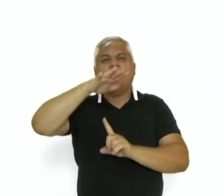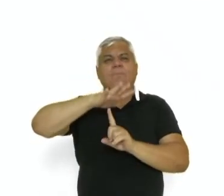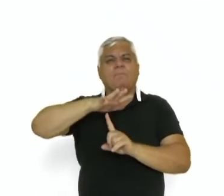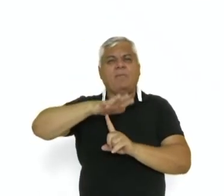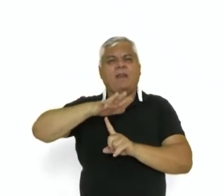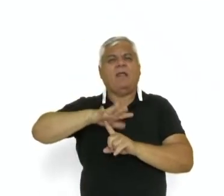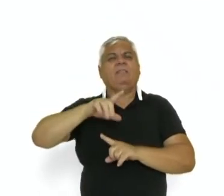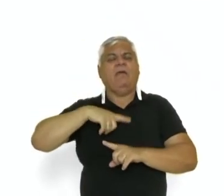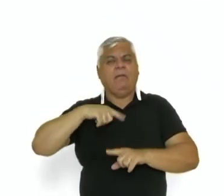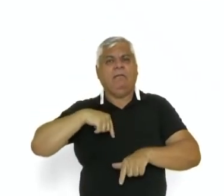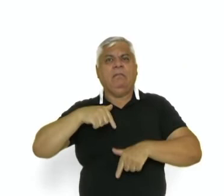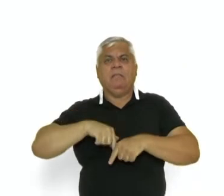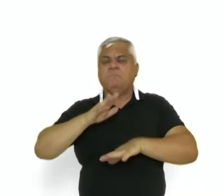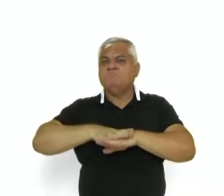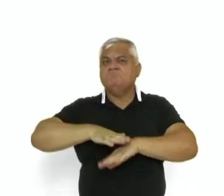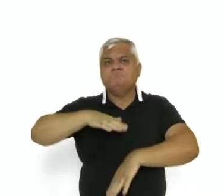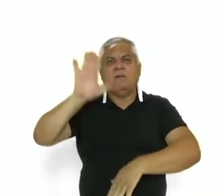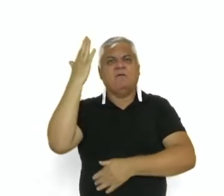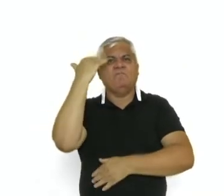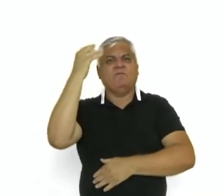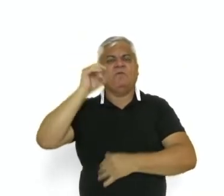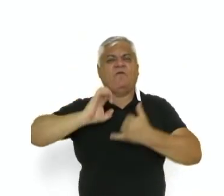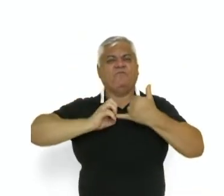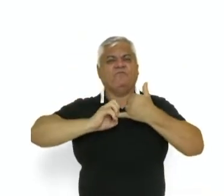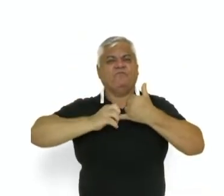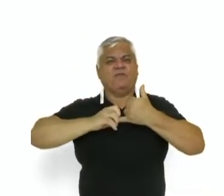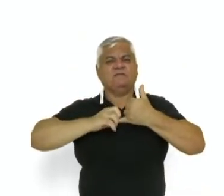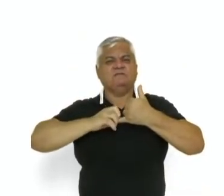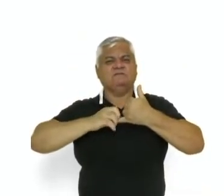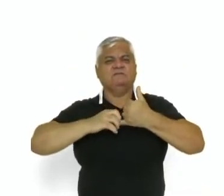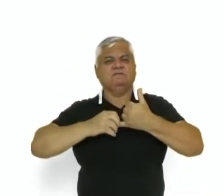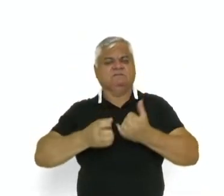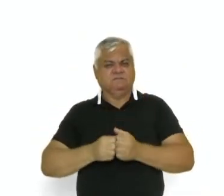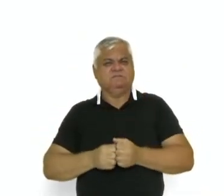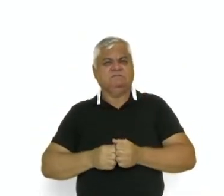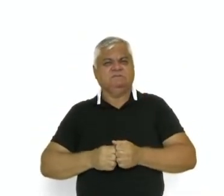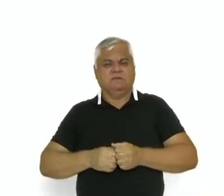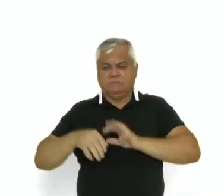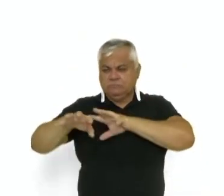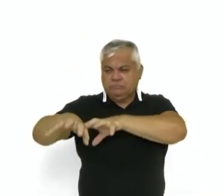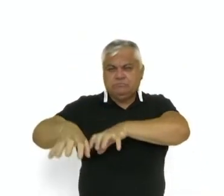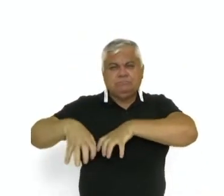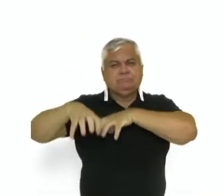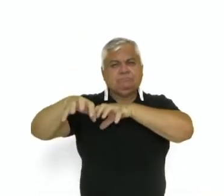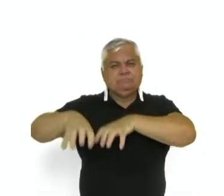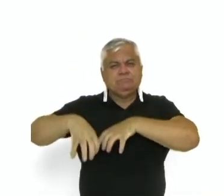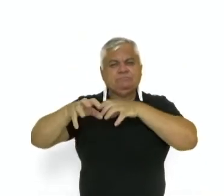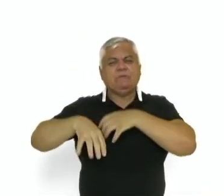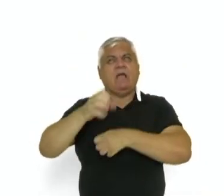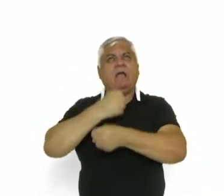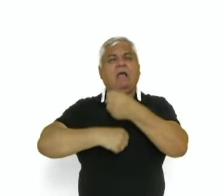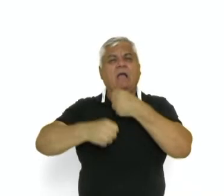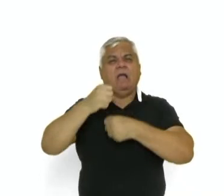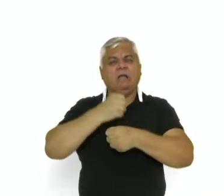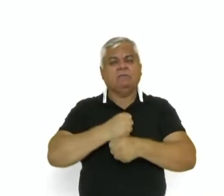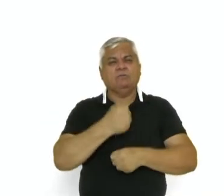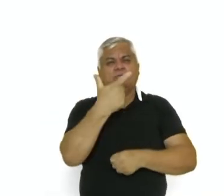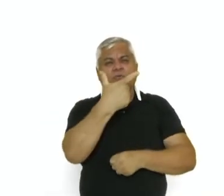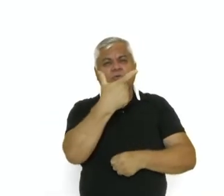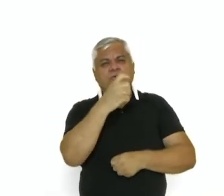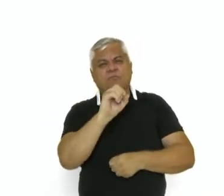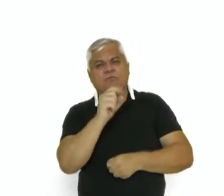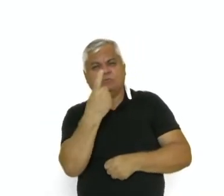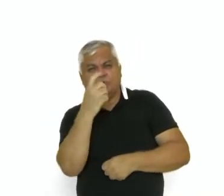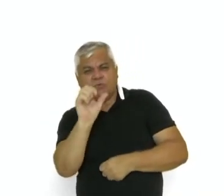de feijão do Brasil. Das 3 milhões de toneladas produzidas na safra de 2019-2020 em nosso país,